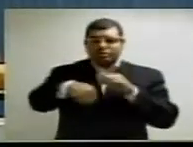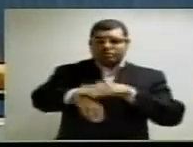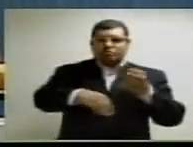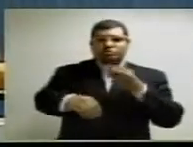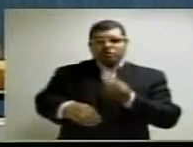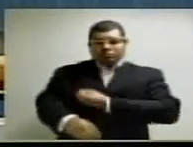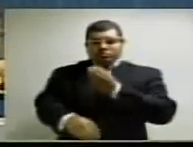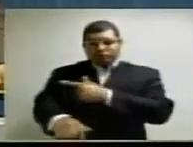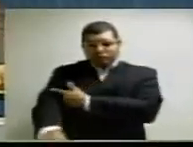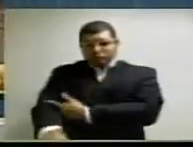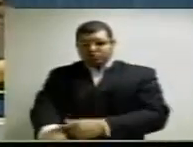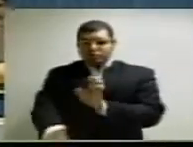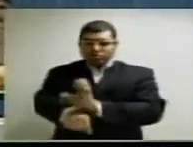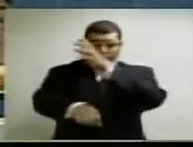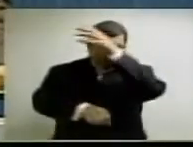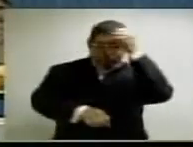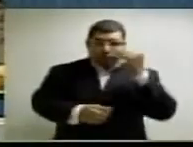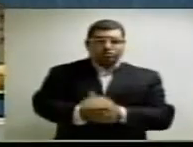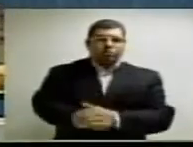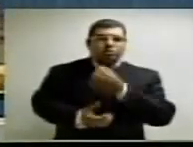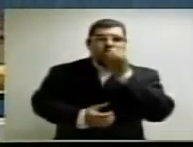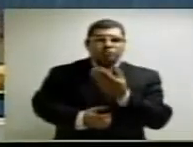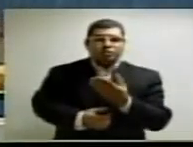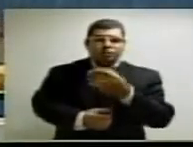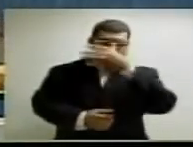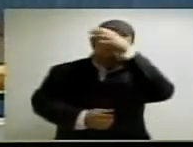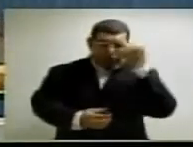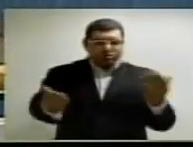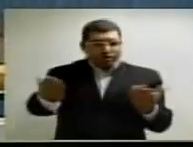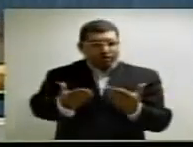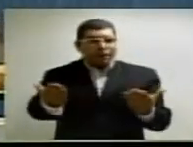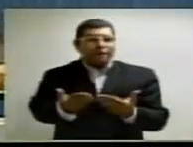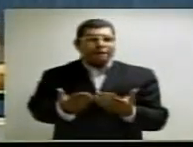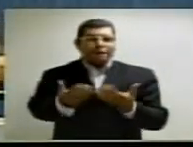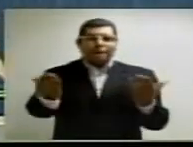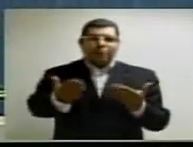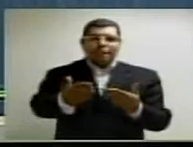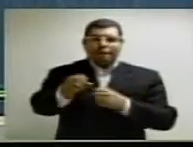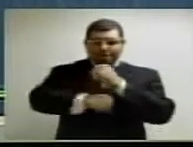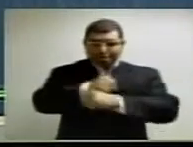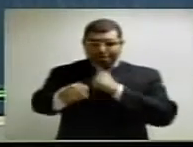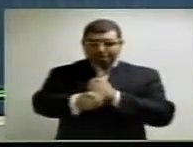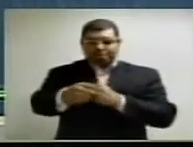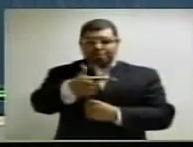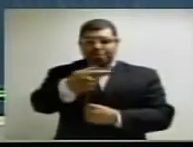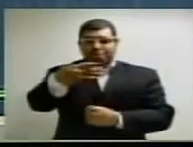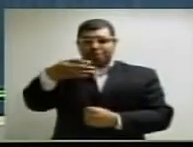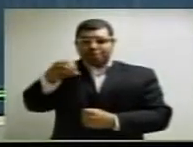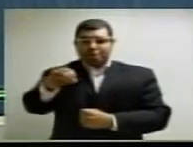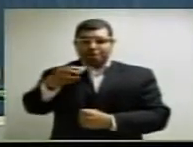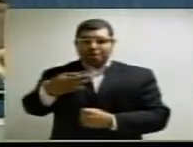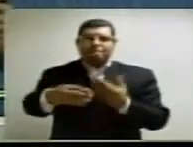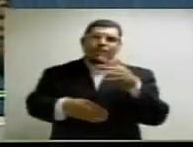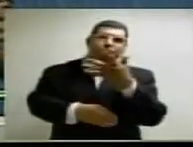a qualidade da educação no Estado do Amazonas. O Amazonas, que em 2004 tinha